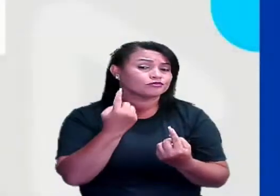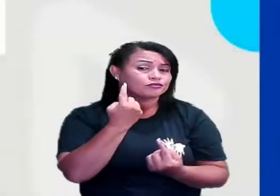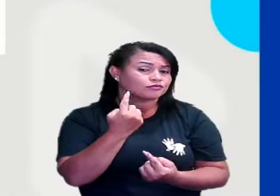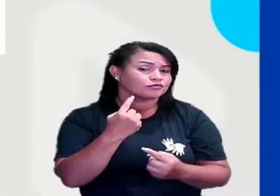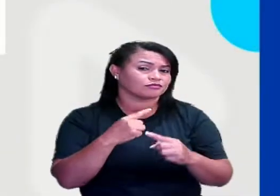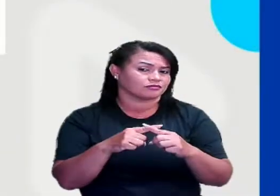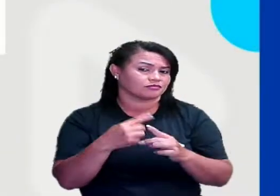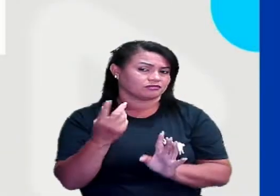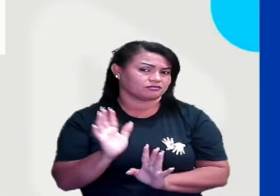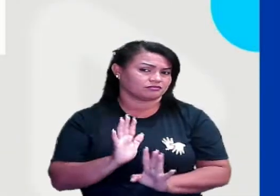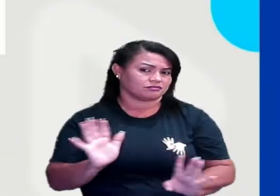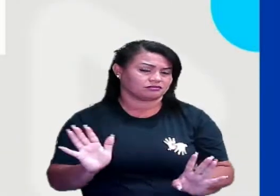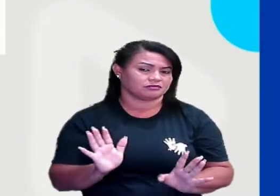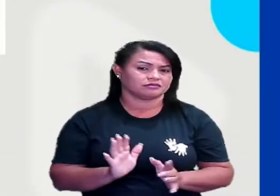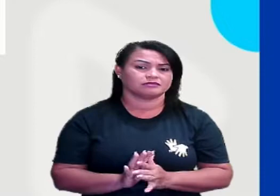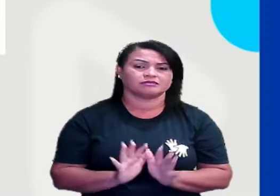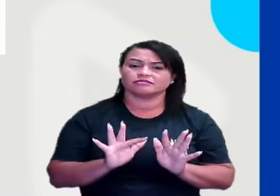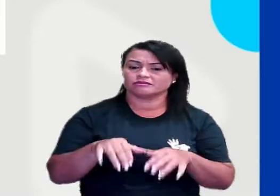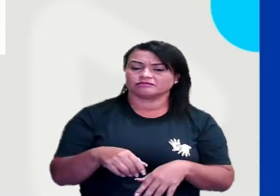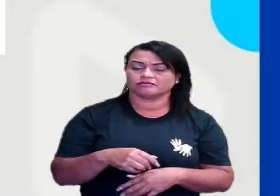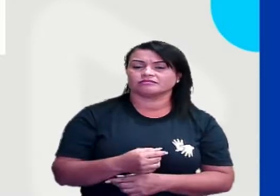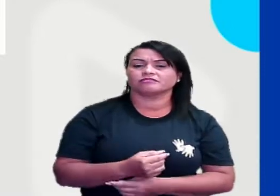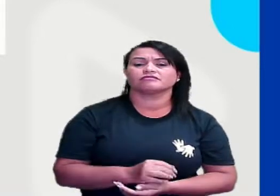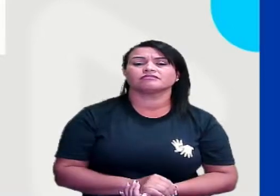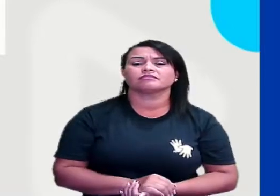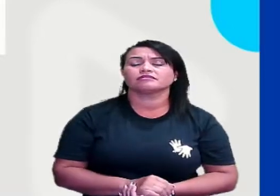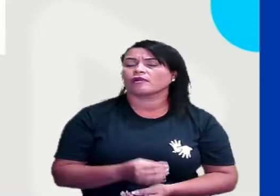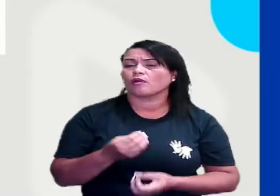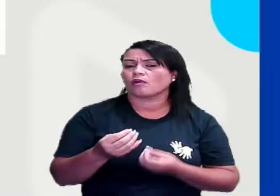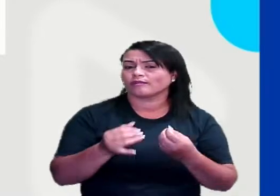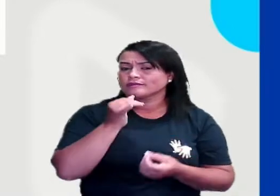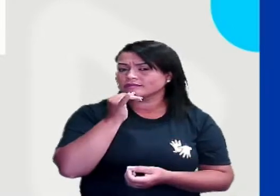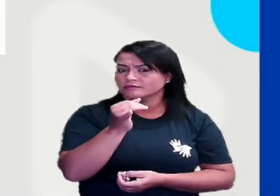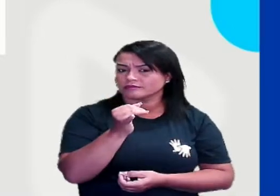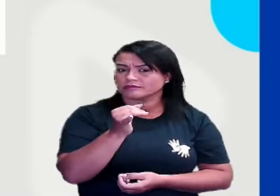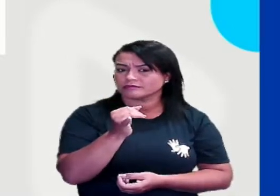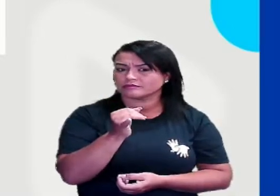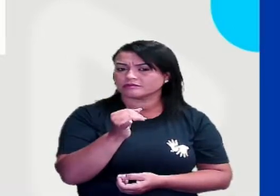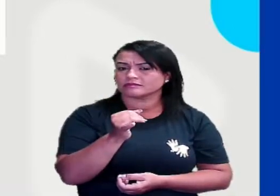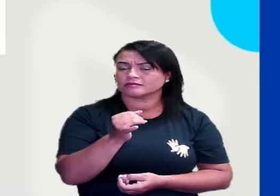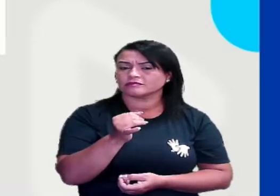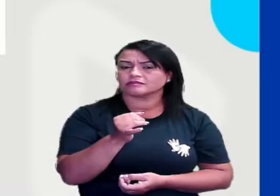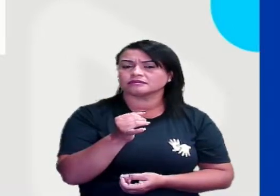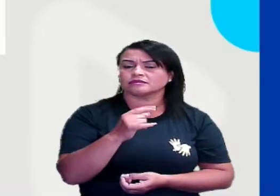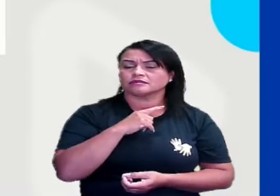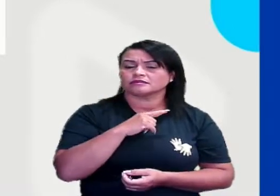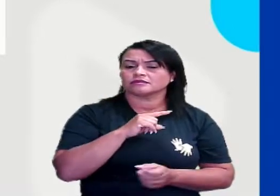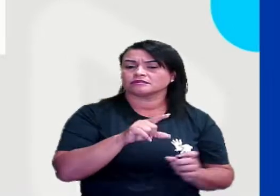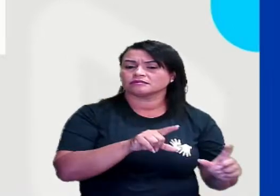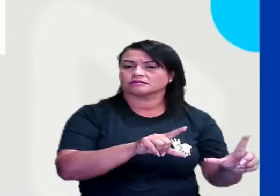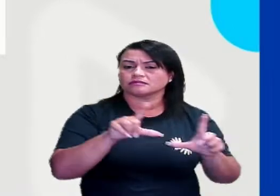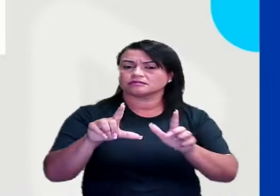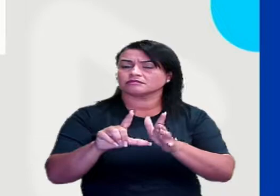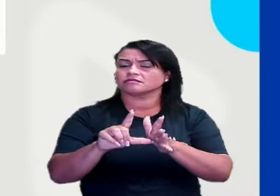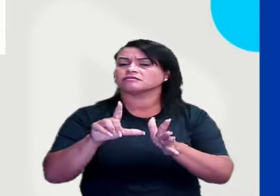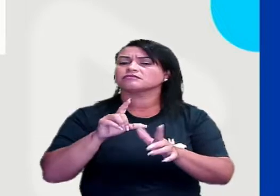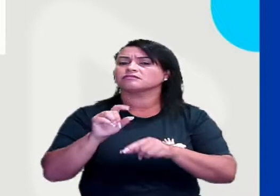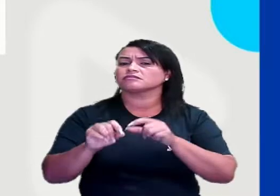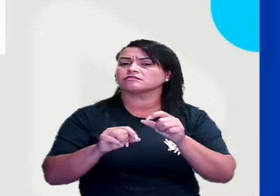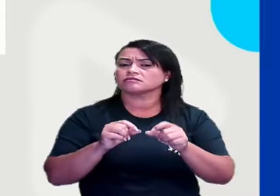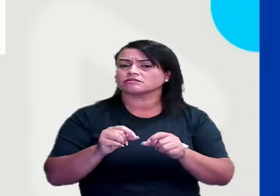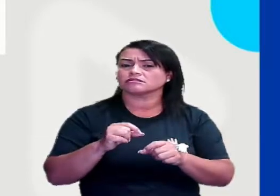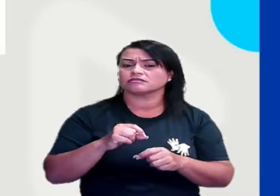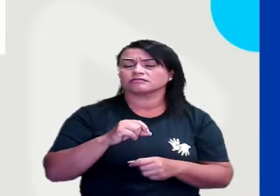vezes? Uma vez, não é isso? Como é que eu disse a vocês lá no primeiro slide, eu disse o seguinte, eu vou repetir a